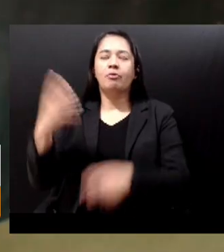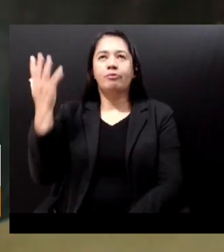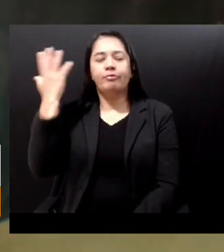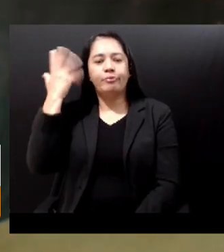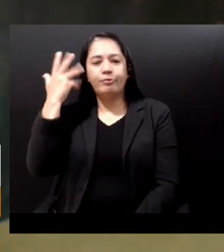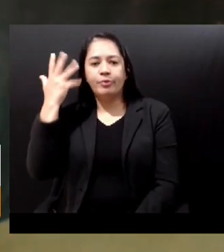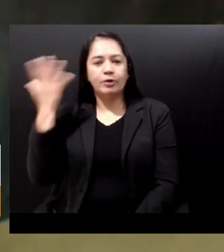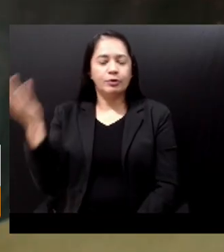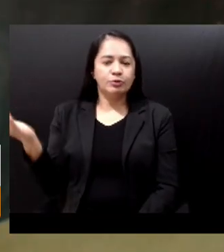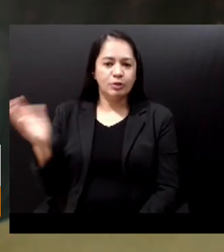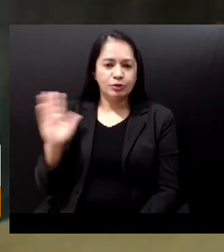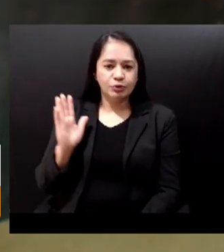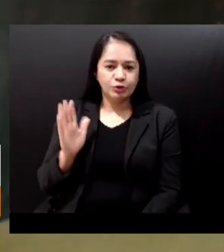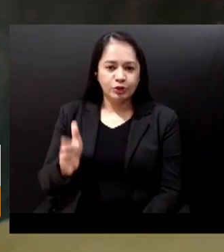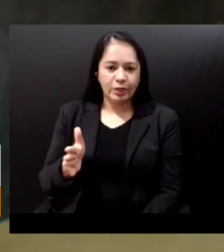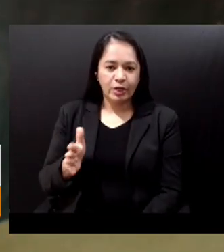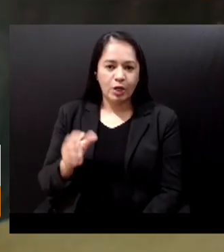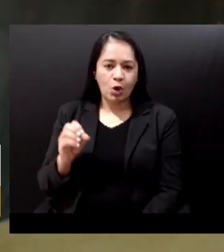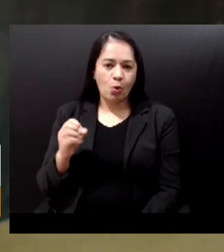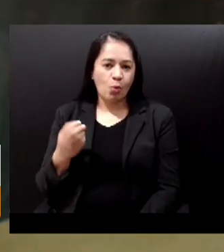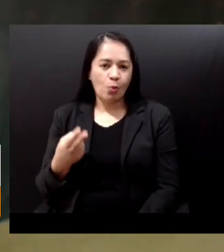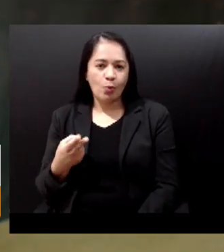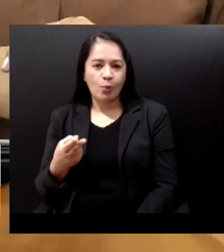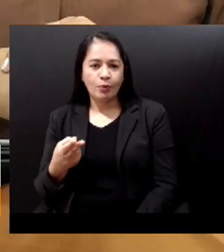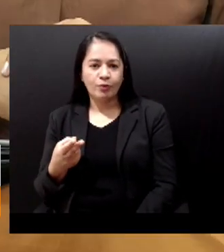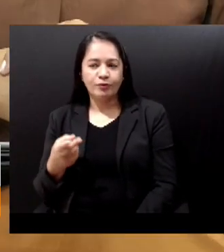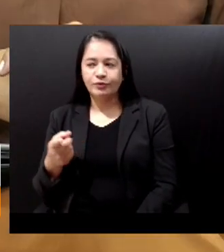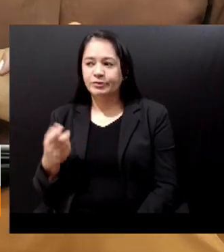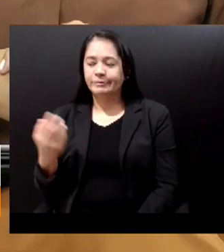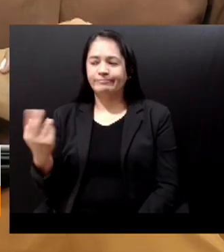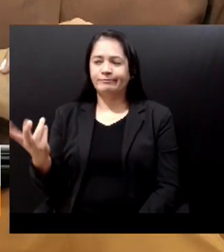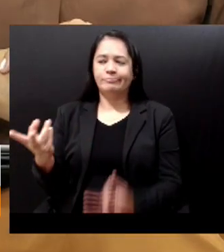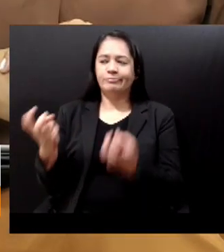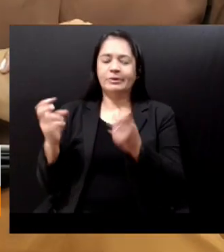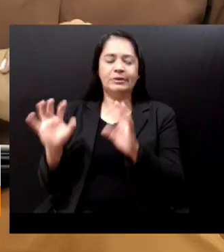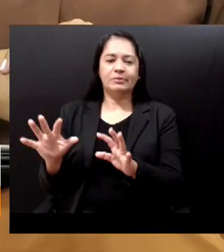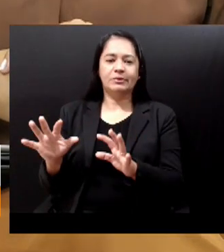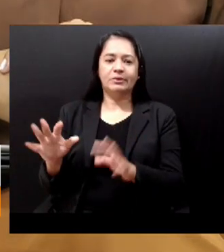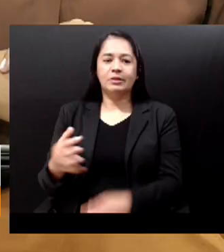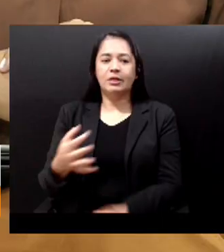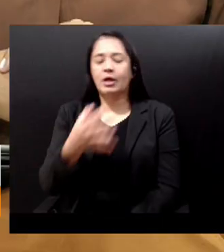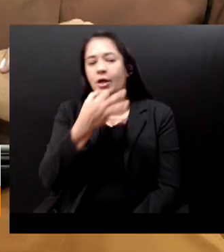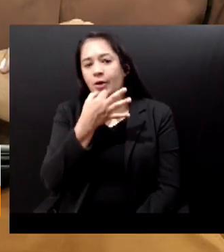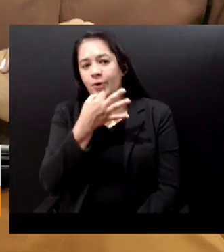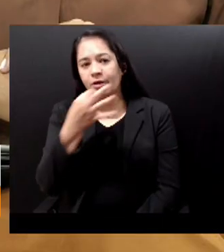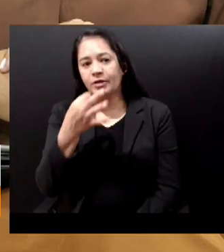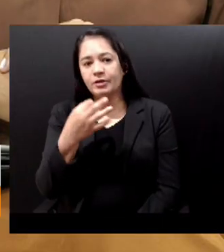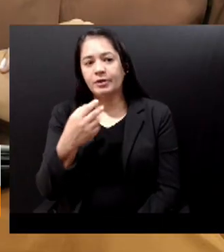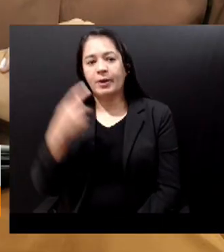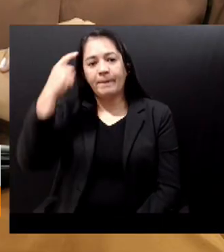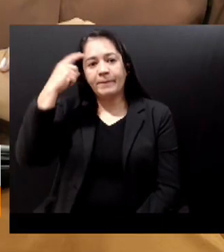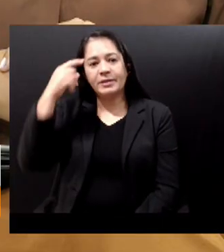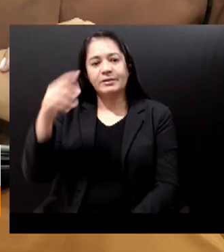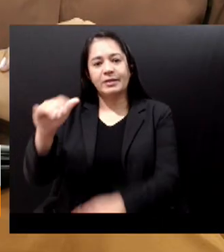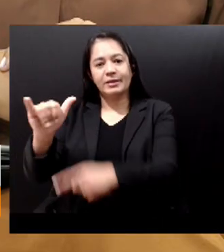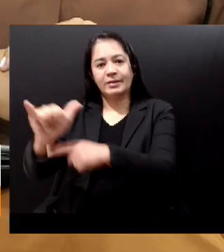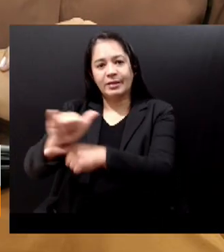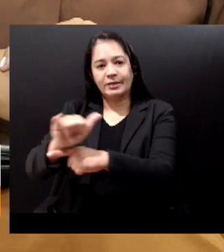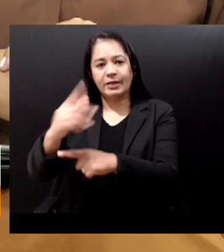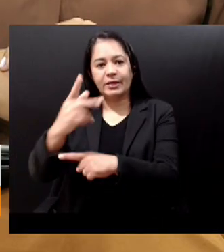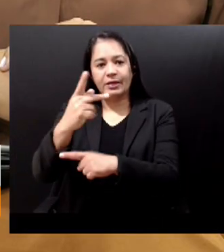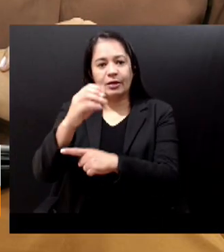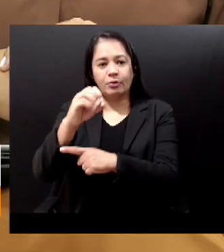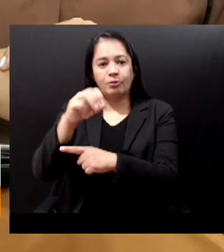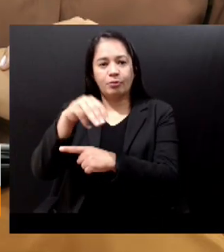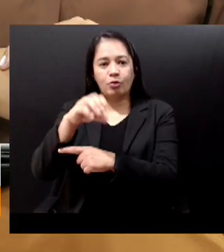natural, ou você não vê dessa forma? Eu acredito, vamos pensar na técnica do Pomodoro. Eu acredito que dentro da atividade física